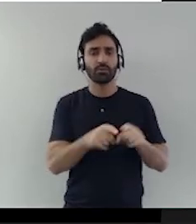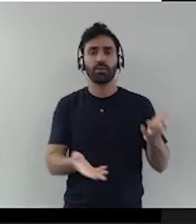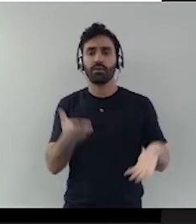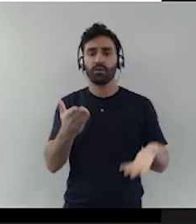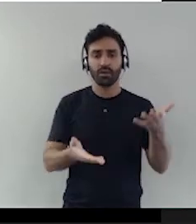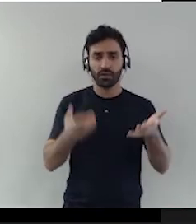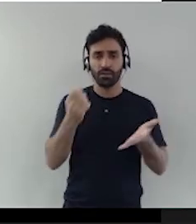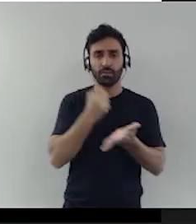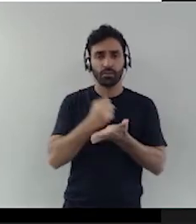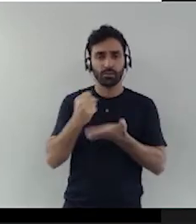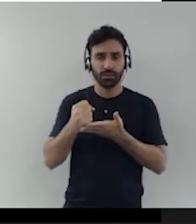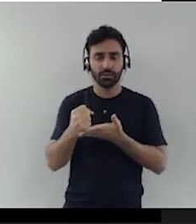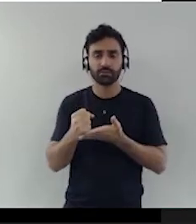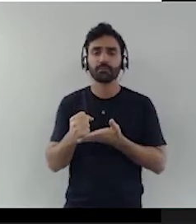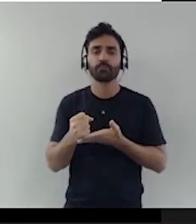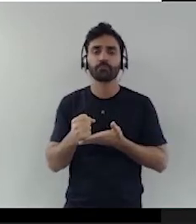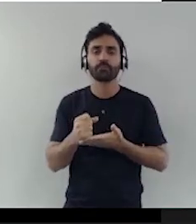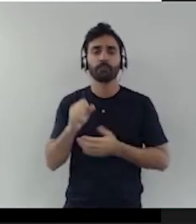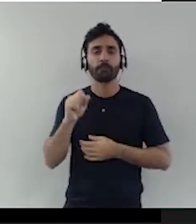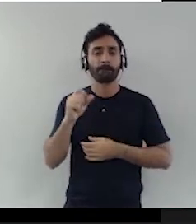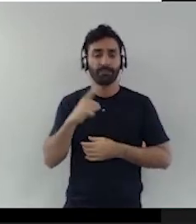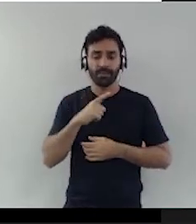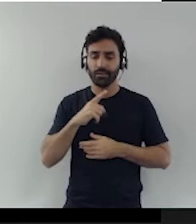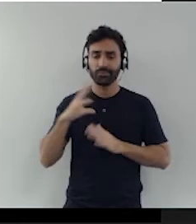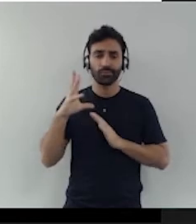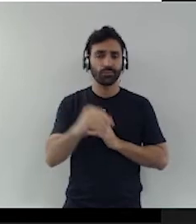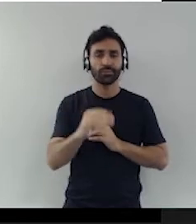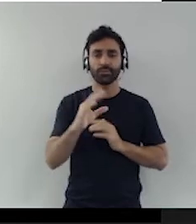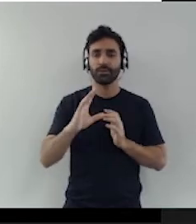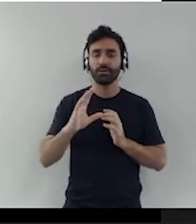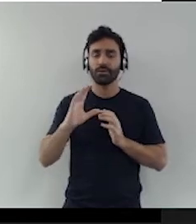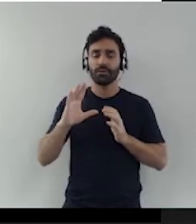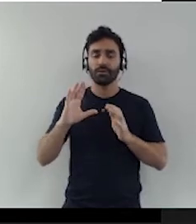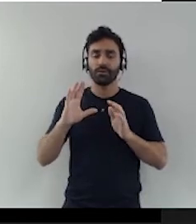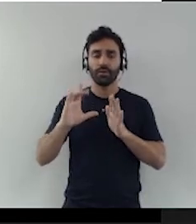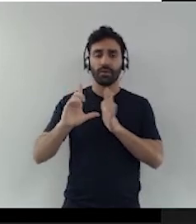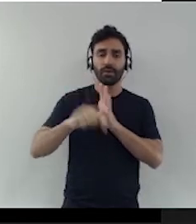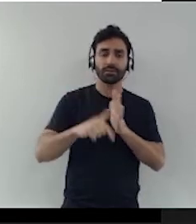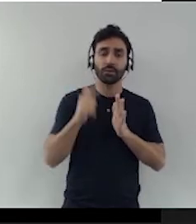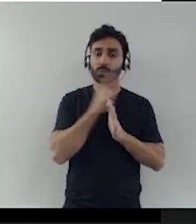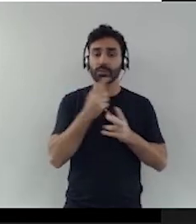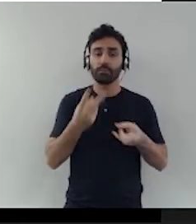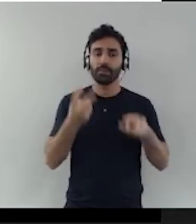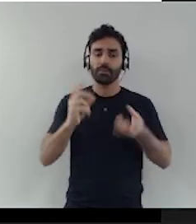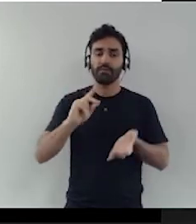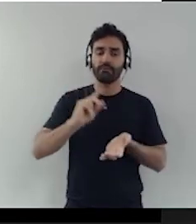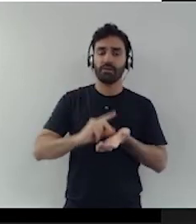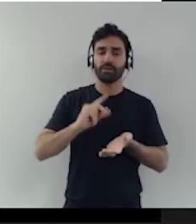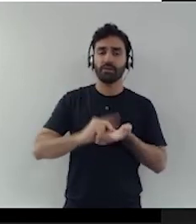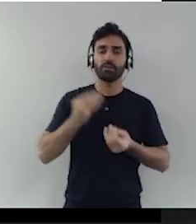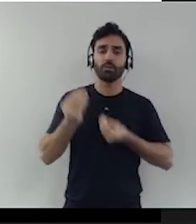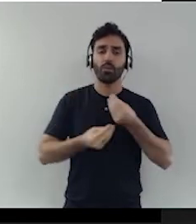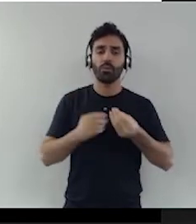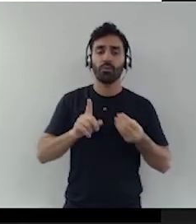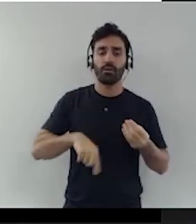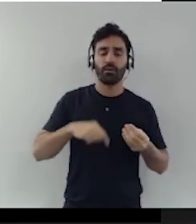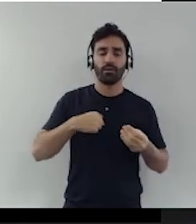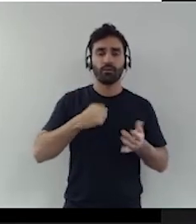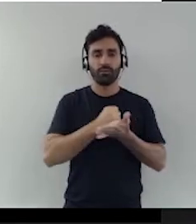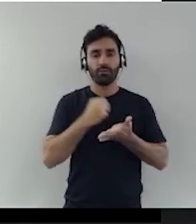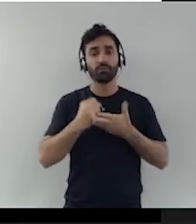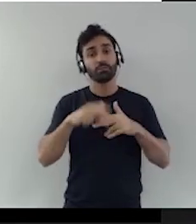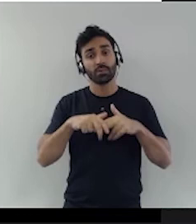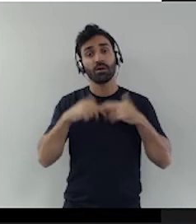esses contratos, eles são defasados do ponto de vista de perceber a verdadeira dinâmica desse contrato. Abre-se,